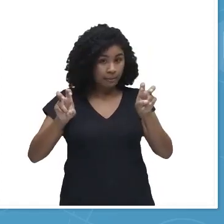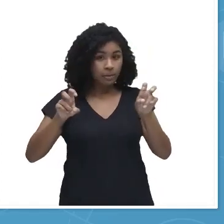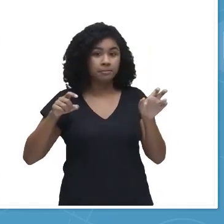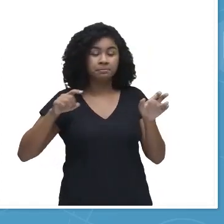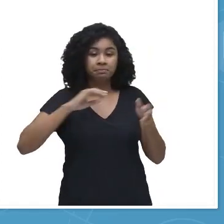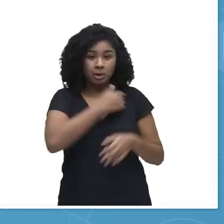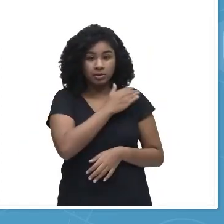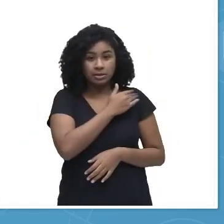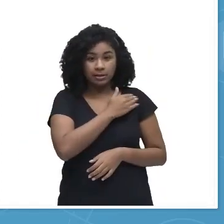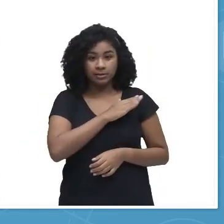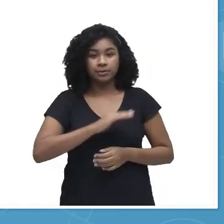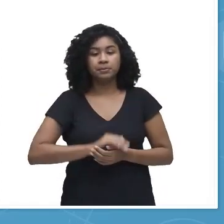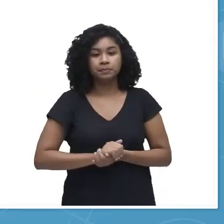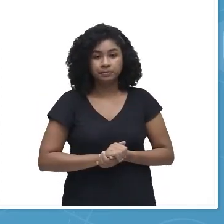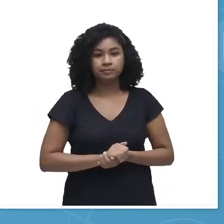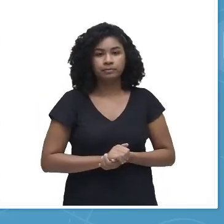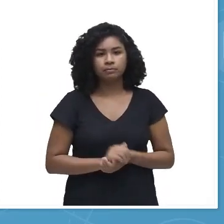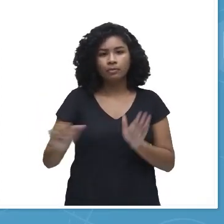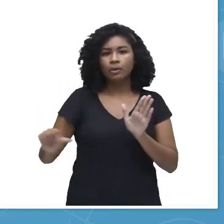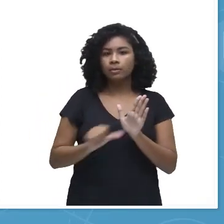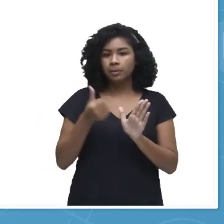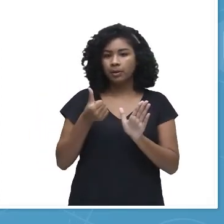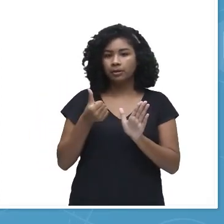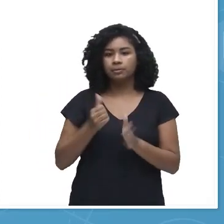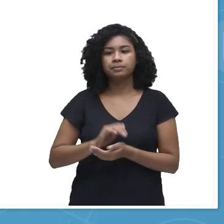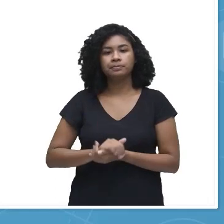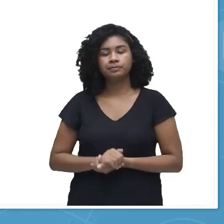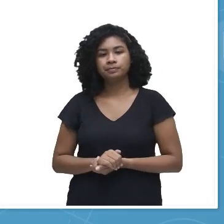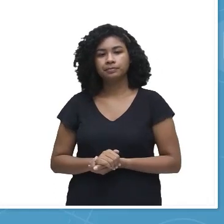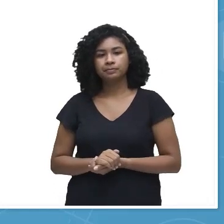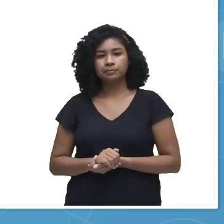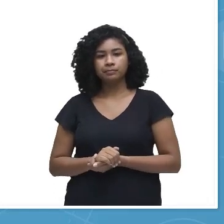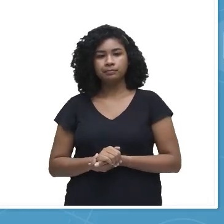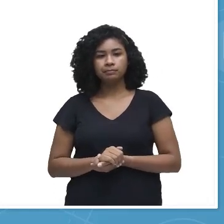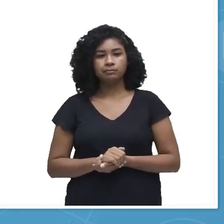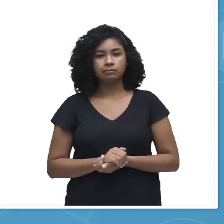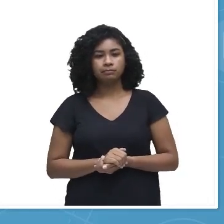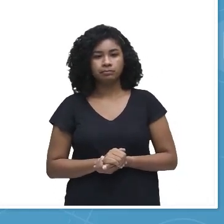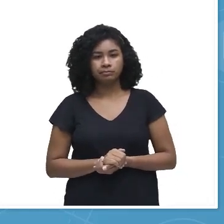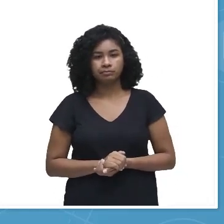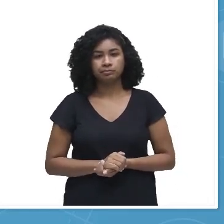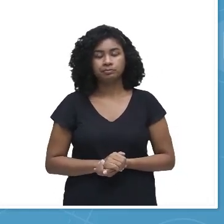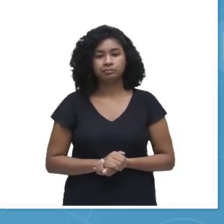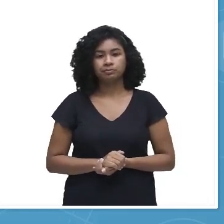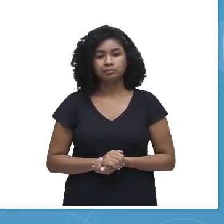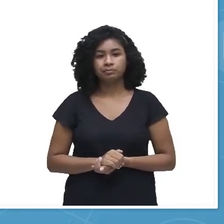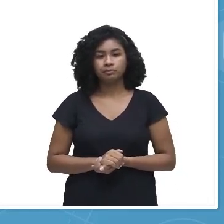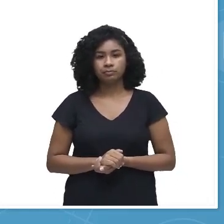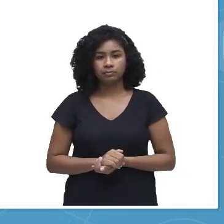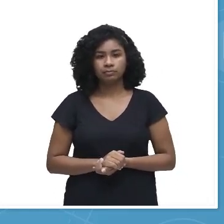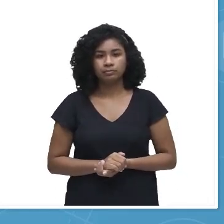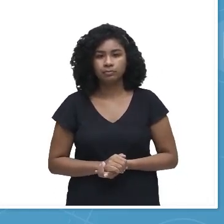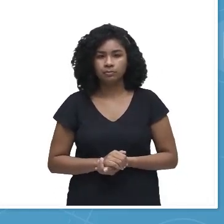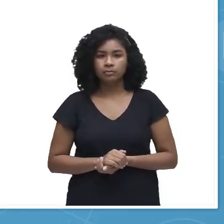lá. A primeira questão, por favor. Vamos reler para a gente entender um pouco mais. Ao